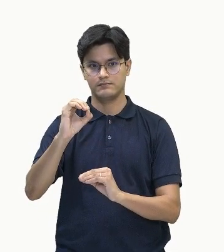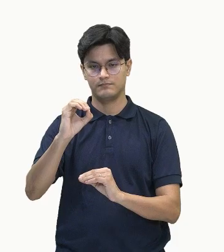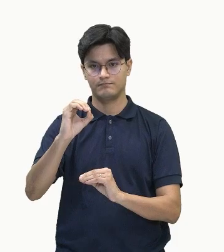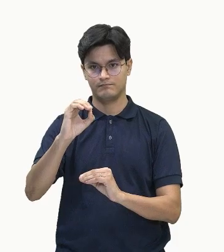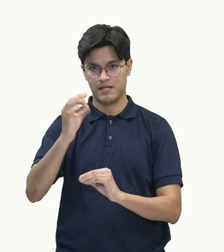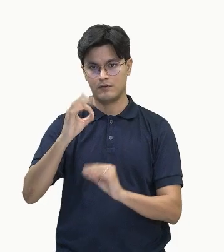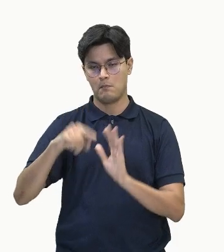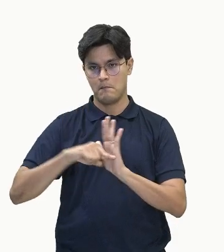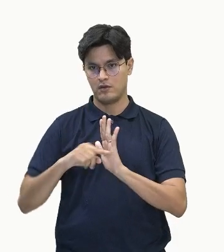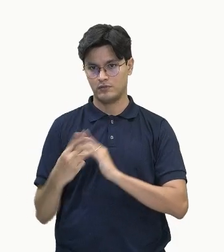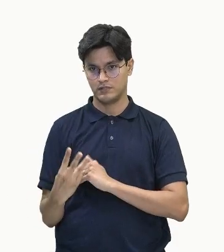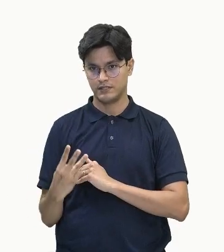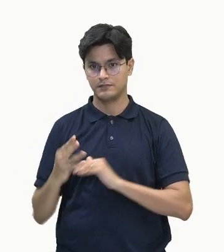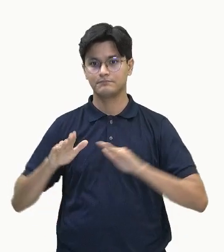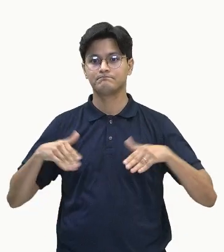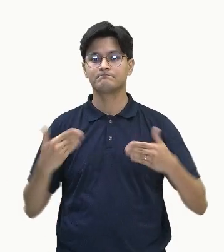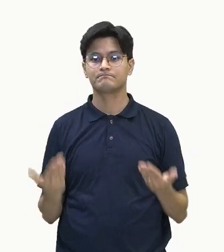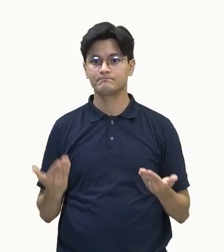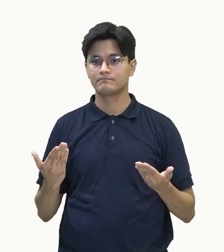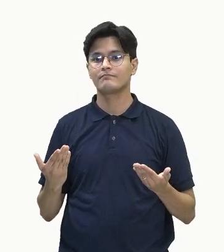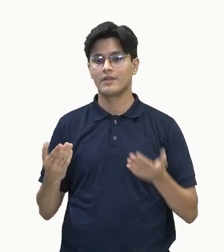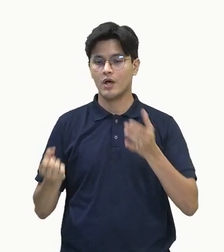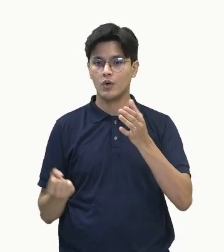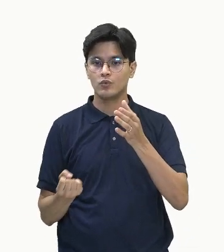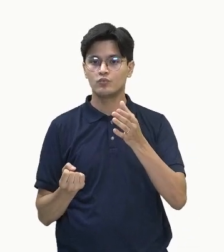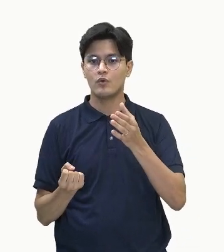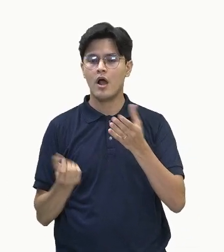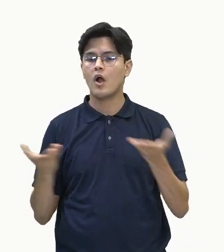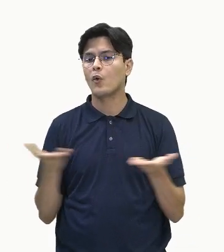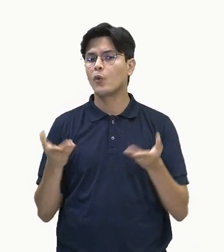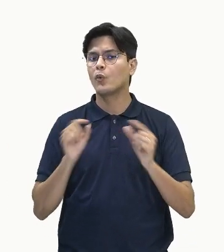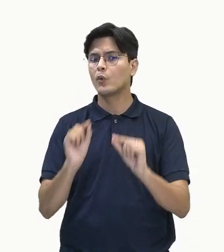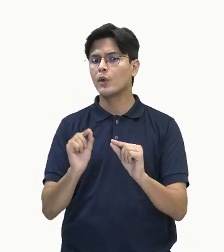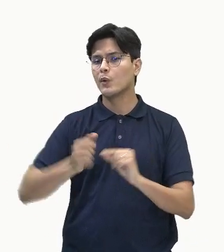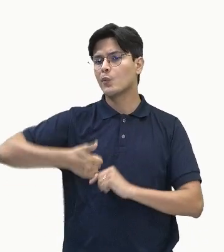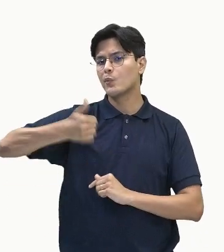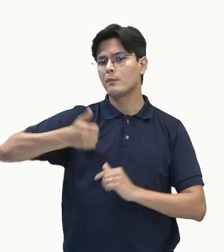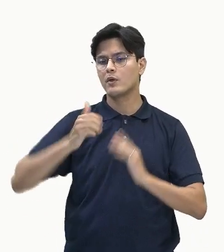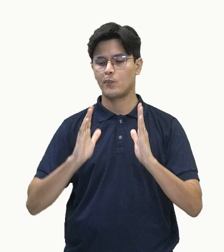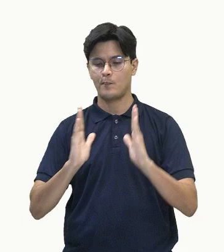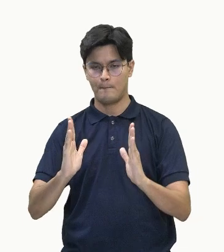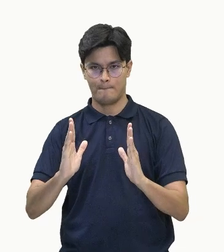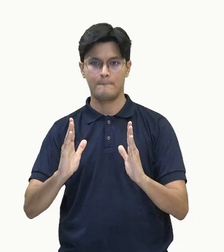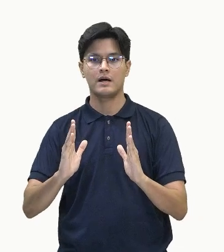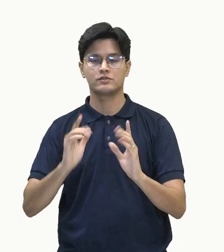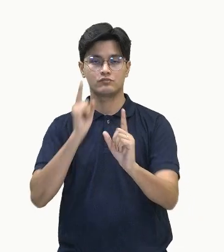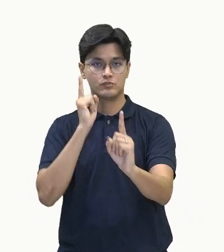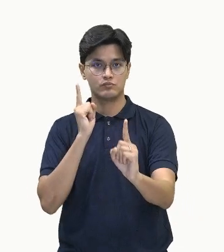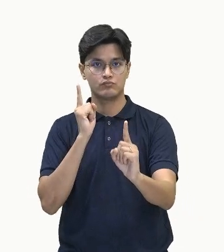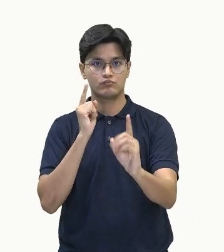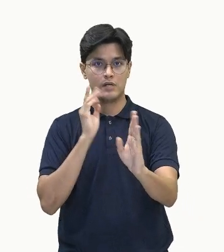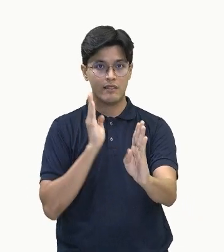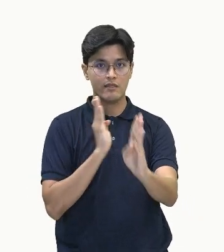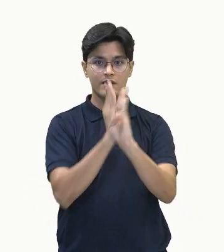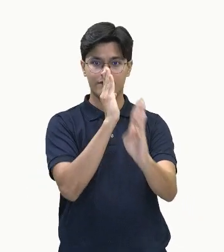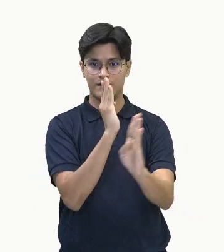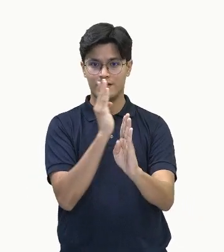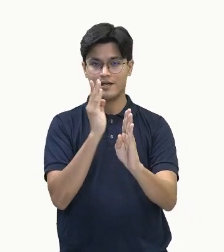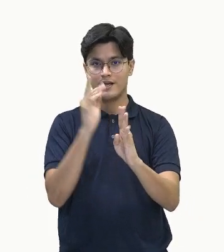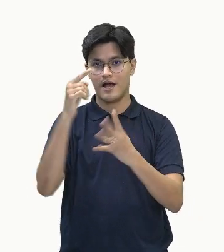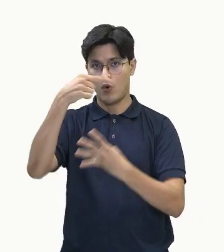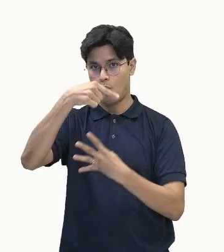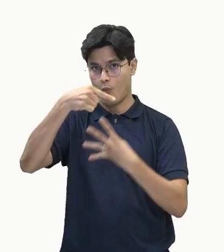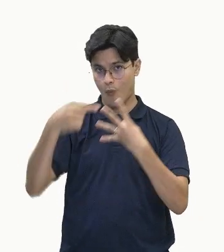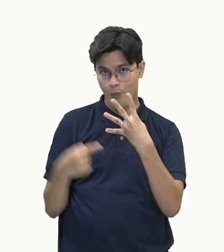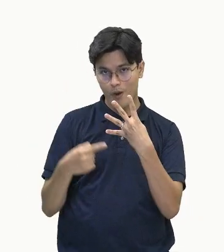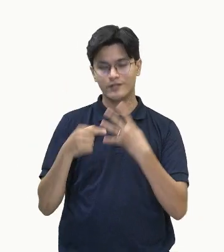tá? Conseguimos, então, o primeiro passo, que foi identificar os 4 pontos no plano